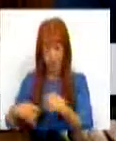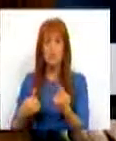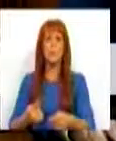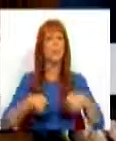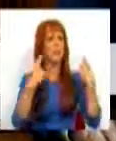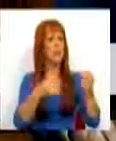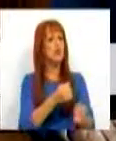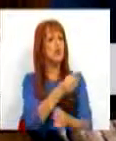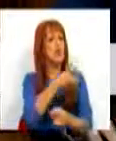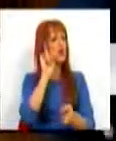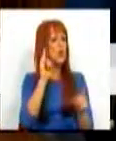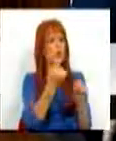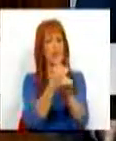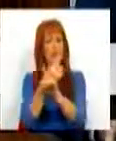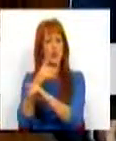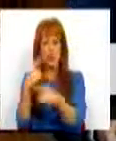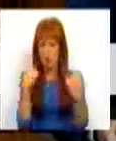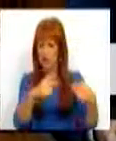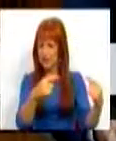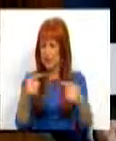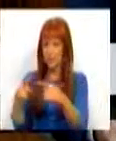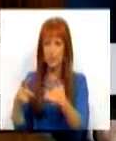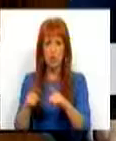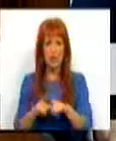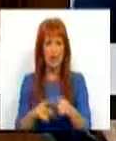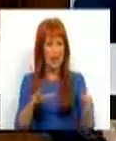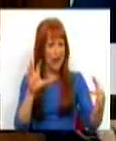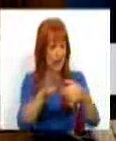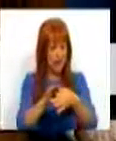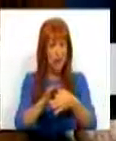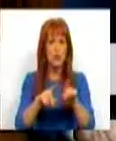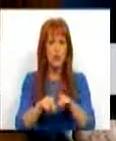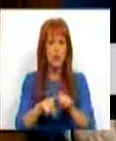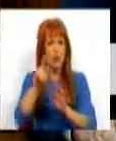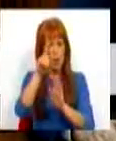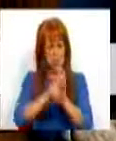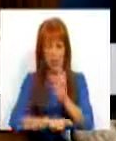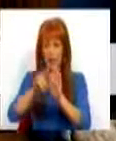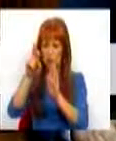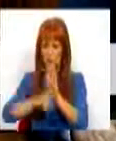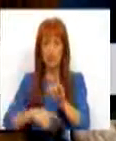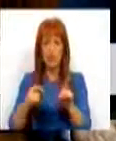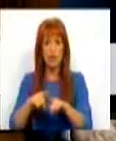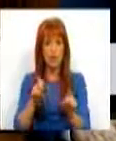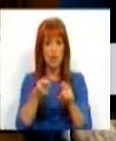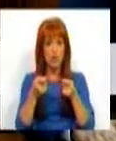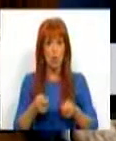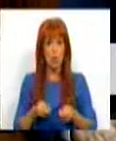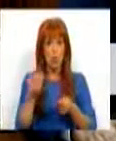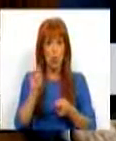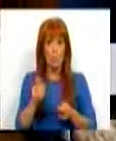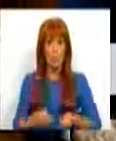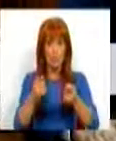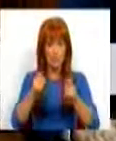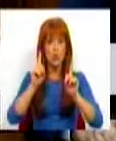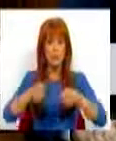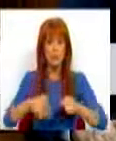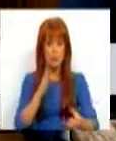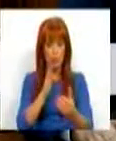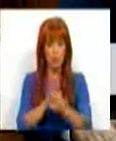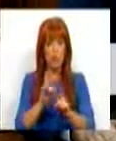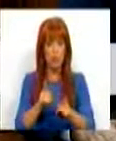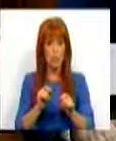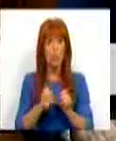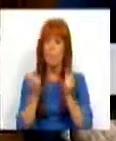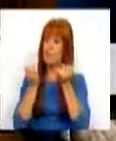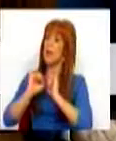E, portanto, houve uma preocupação de selecionar o conjunto de ativos que poderiam ter esse risco regulatório. Era uma companhia que estava intervencionada e, portanto, acelerámos o